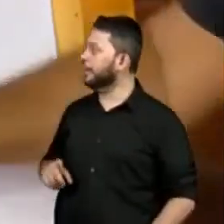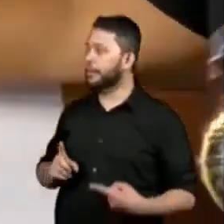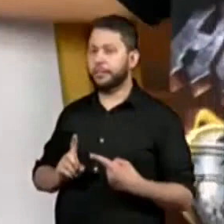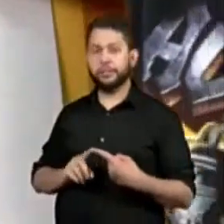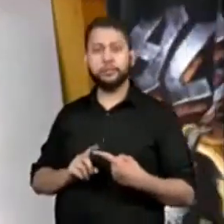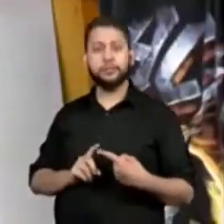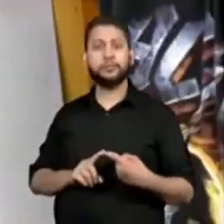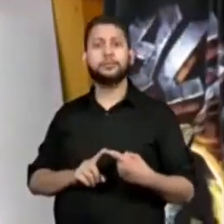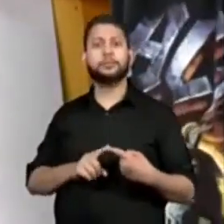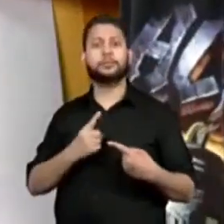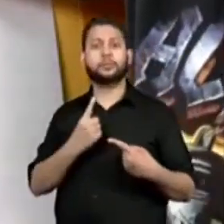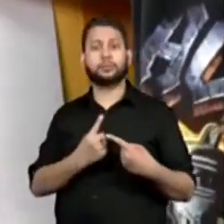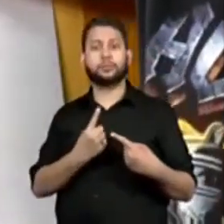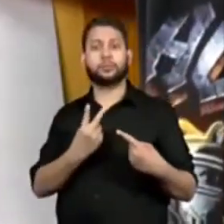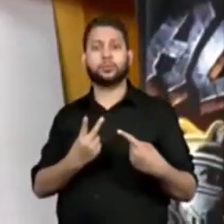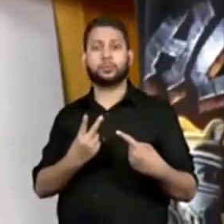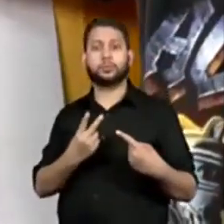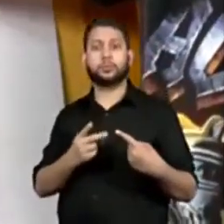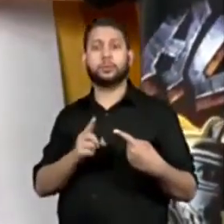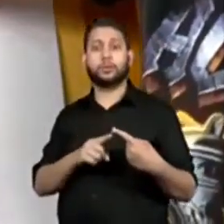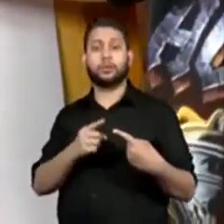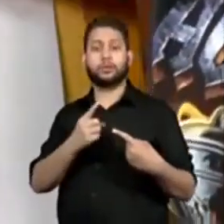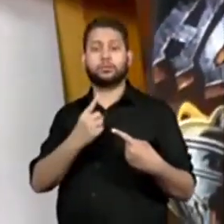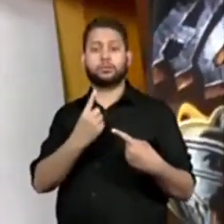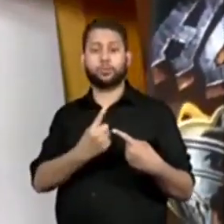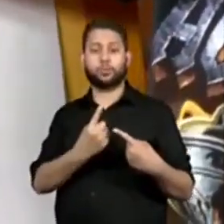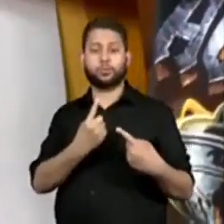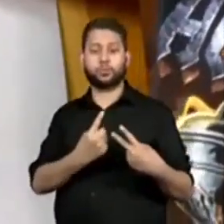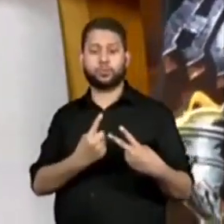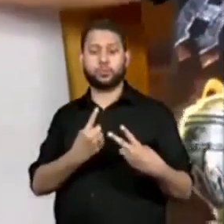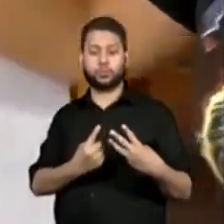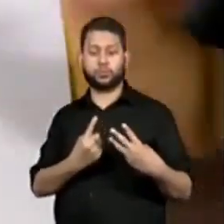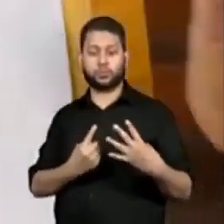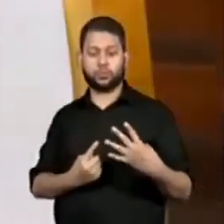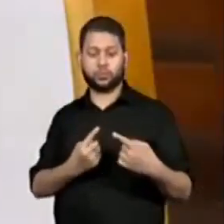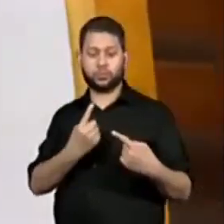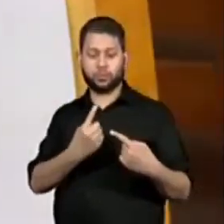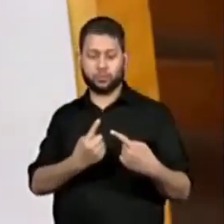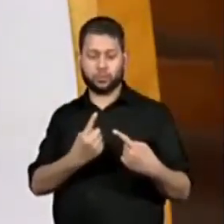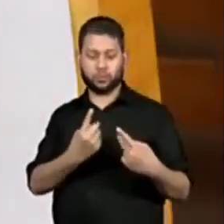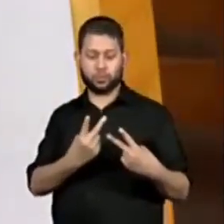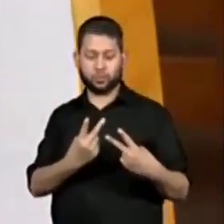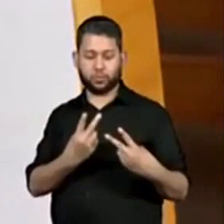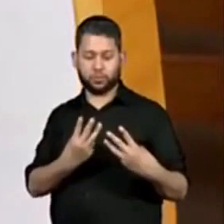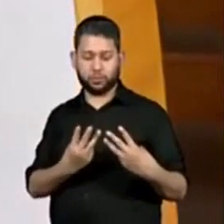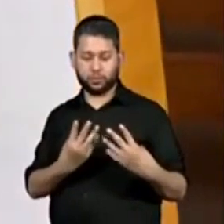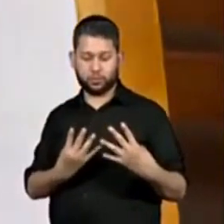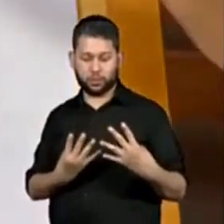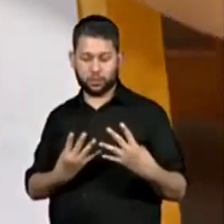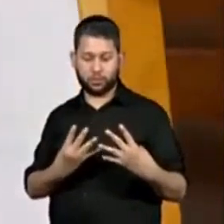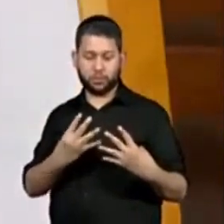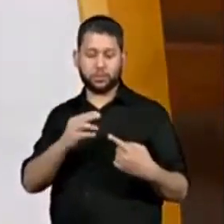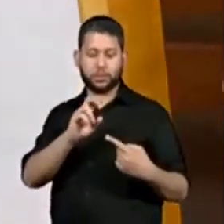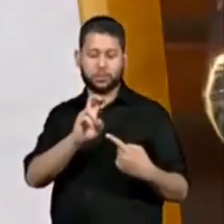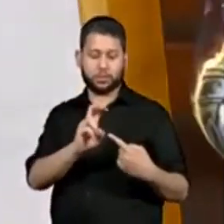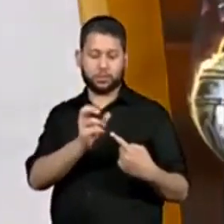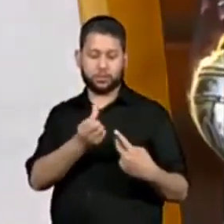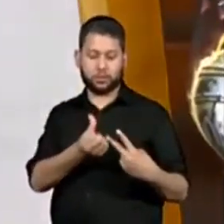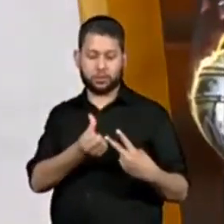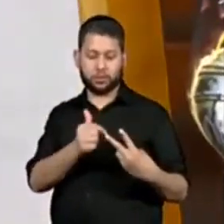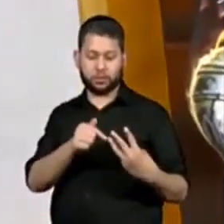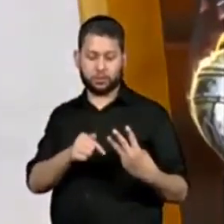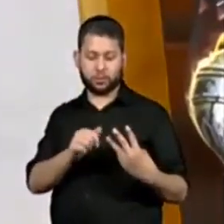então aqui o total há 8 E aí eu quero dividir isso